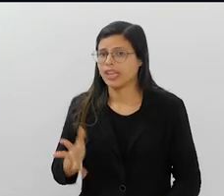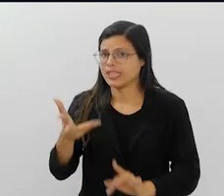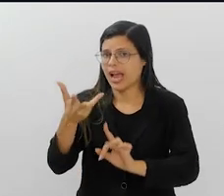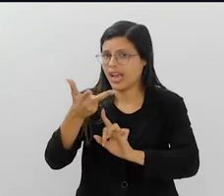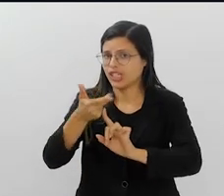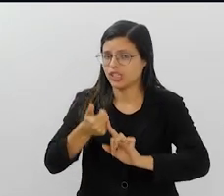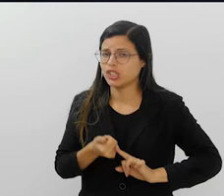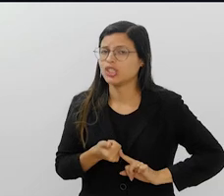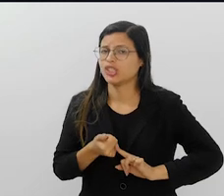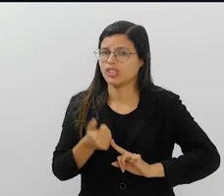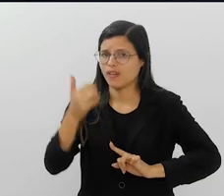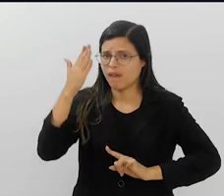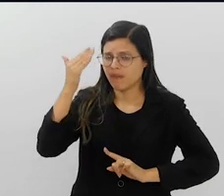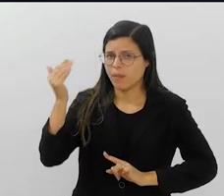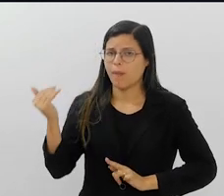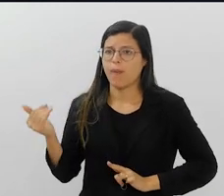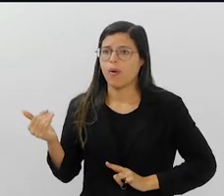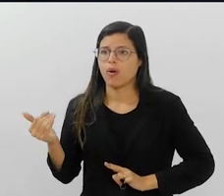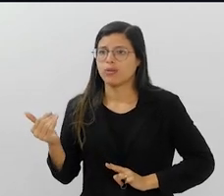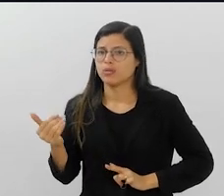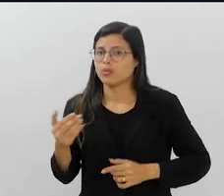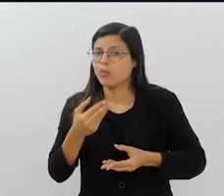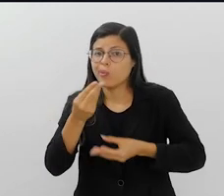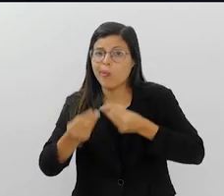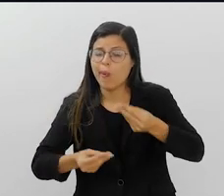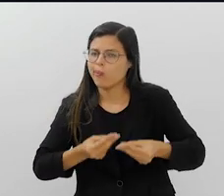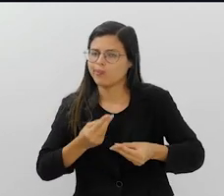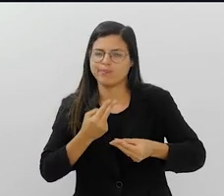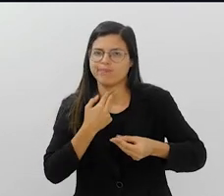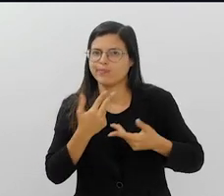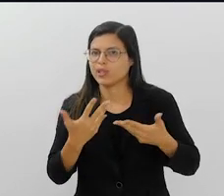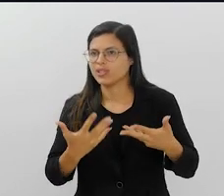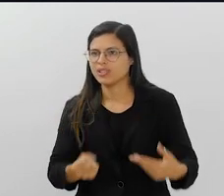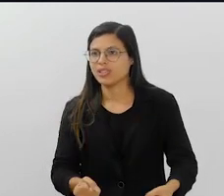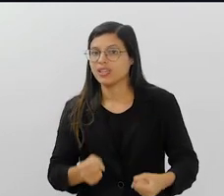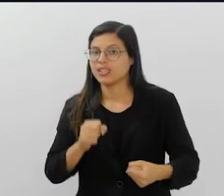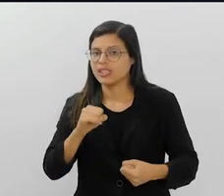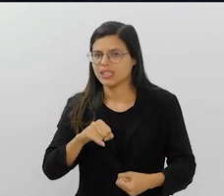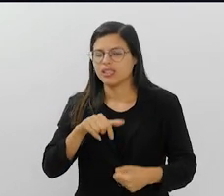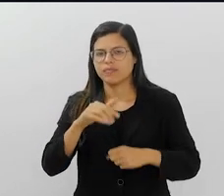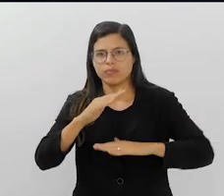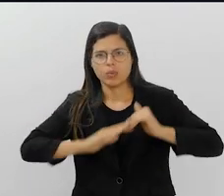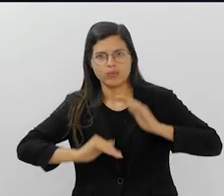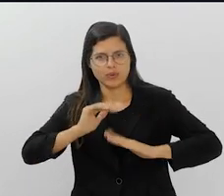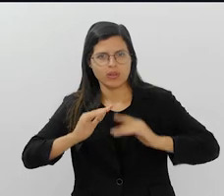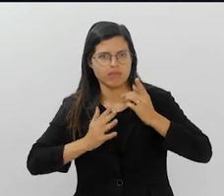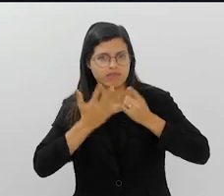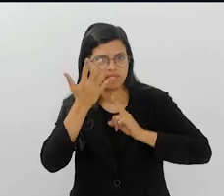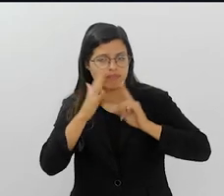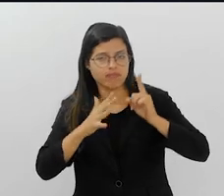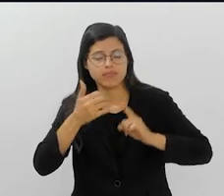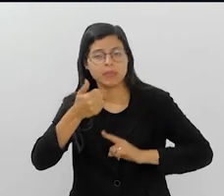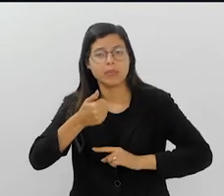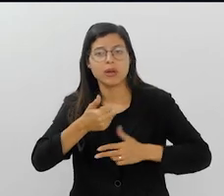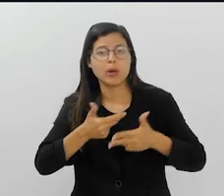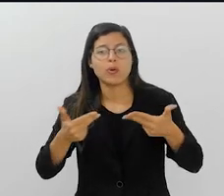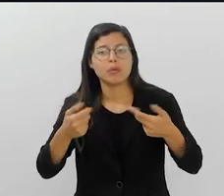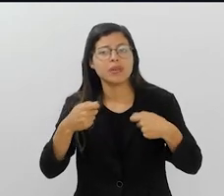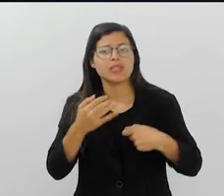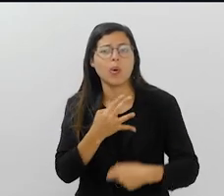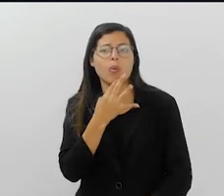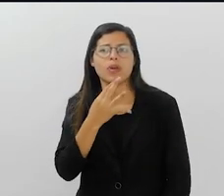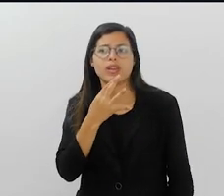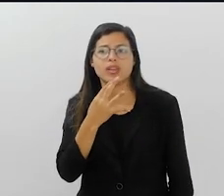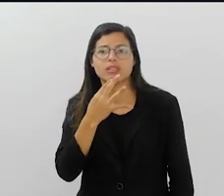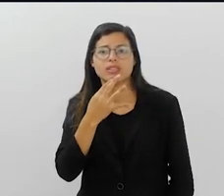trajetória de grandes artistas do Carnaval. Demais. Isso é inconcebível. Eu acho que se você exerce uma função de carnavalesco, a primeira coisa que você tem que